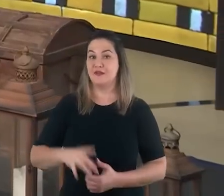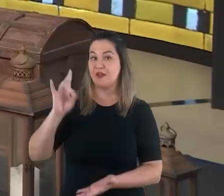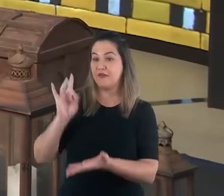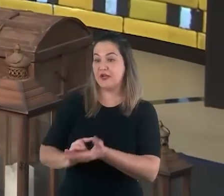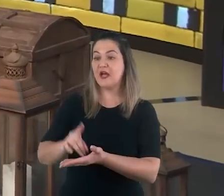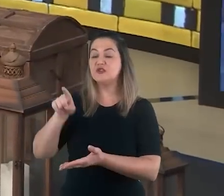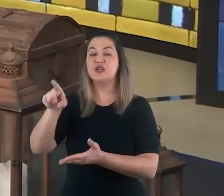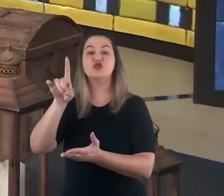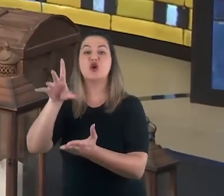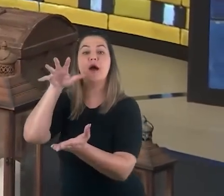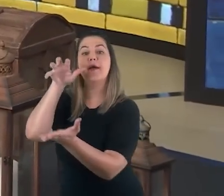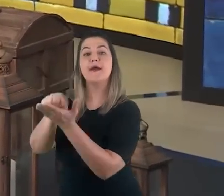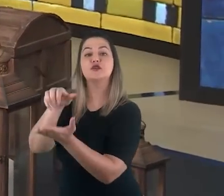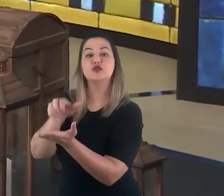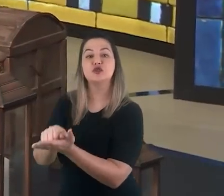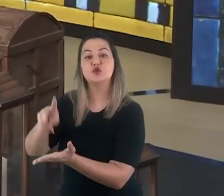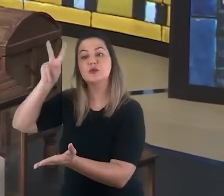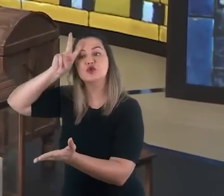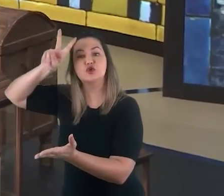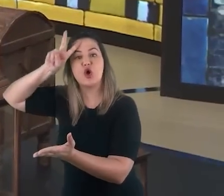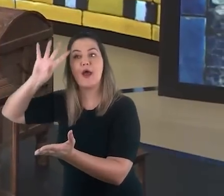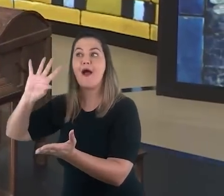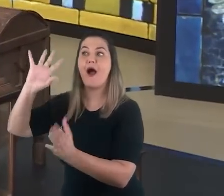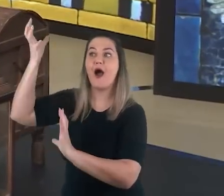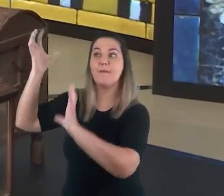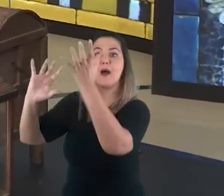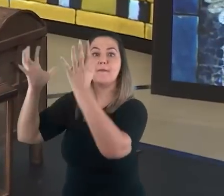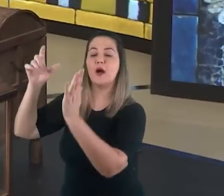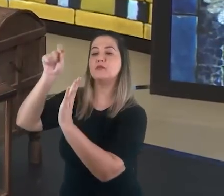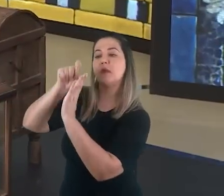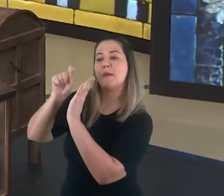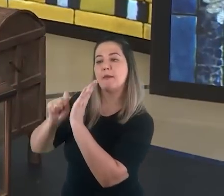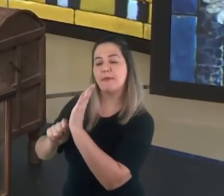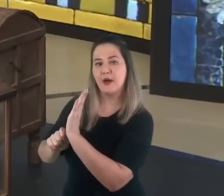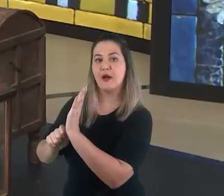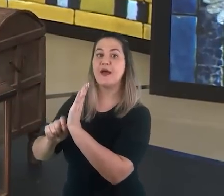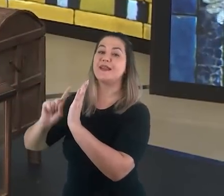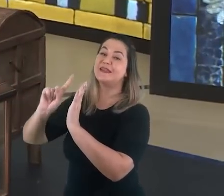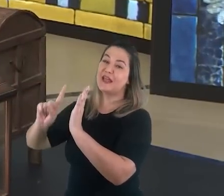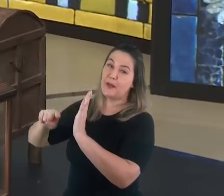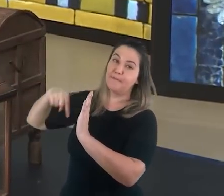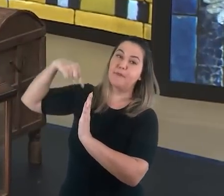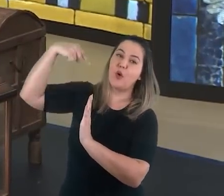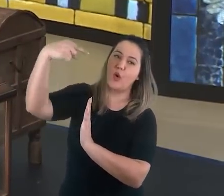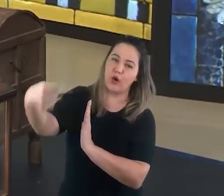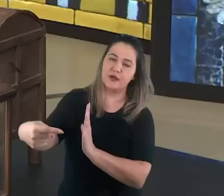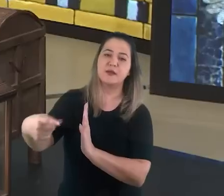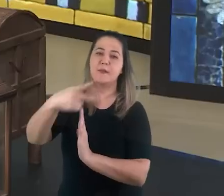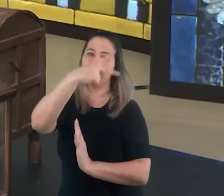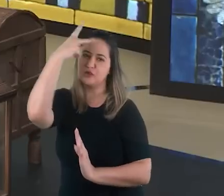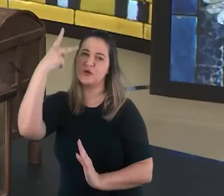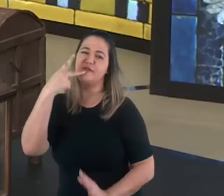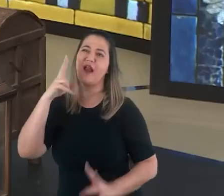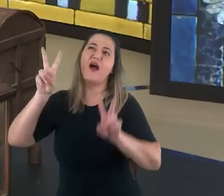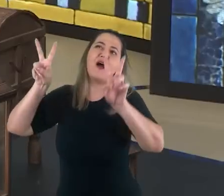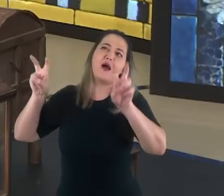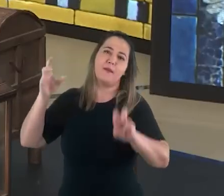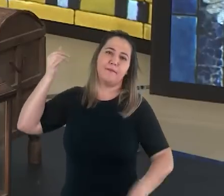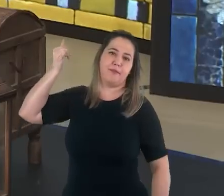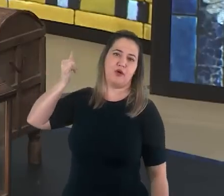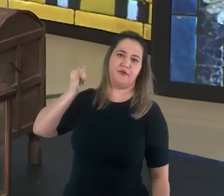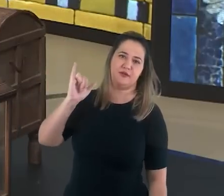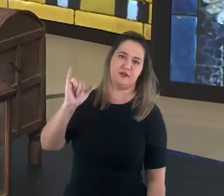eventos históricos, dando para eles um caráter de profecia do futuro, apenas para dar a credibilidade a